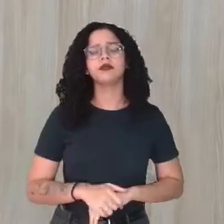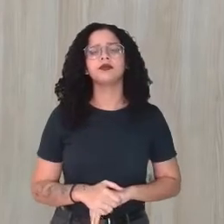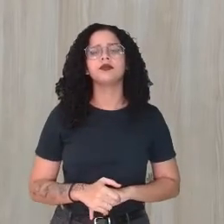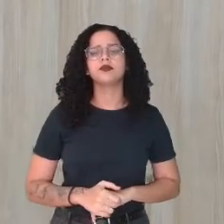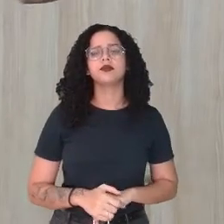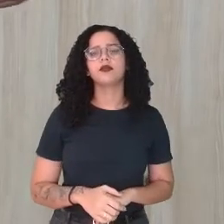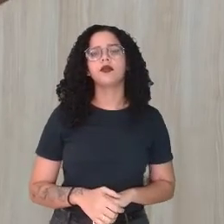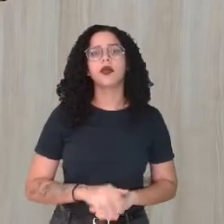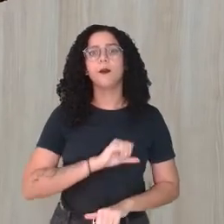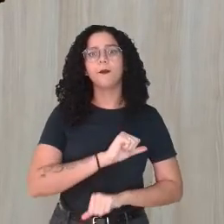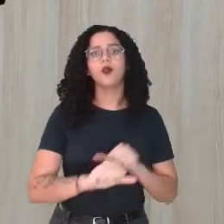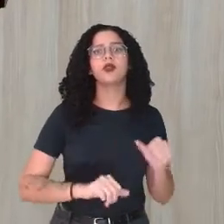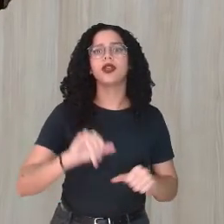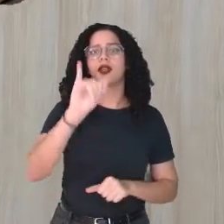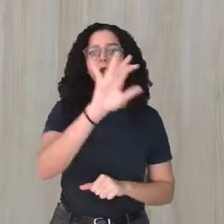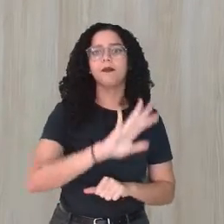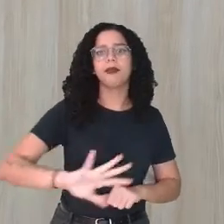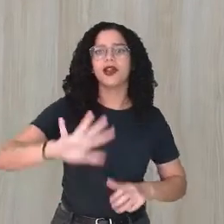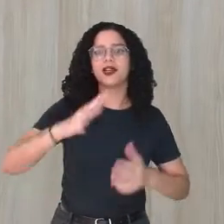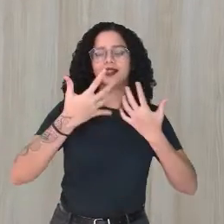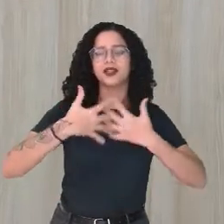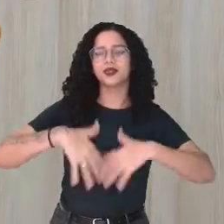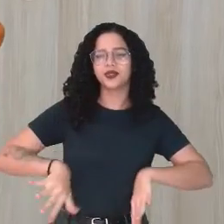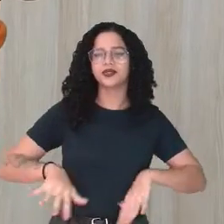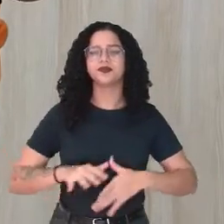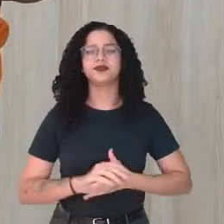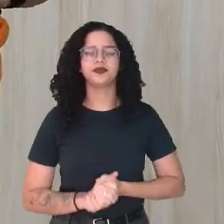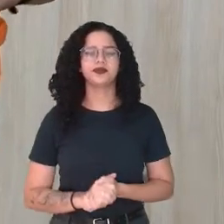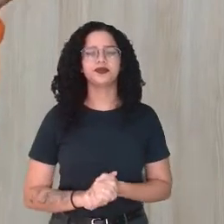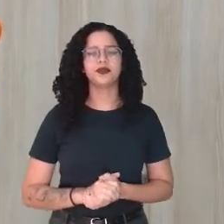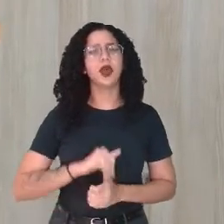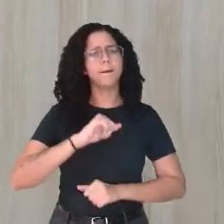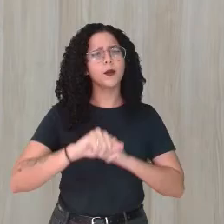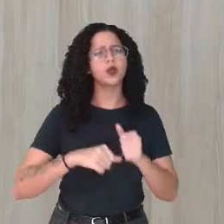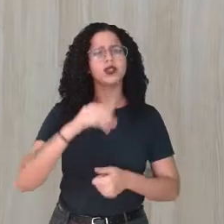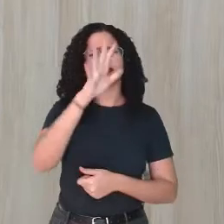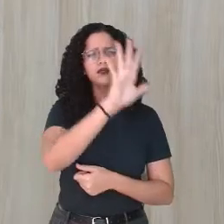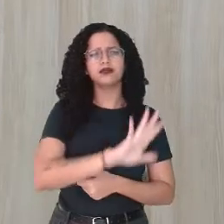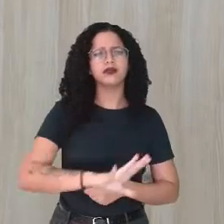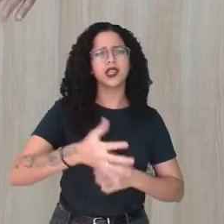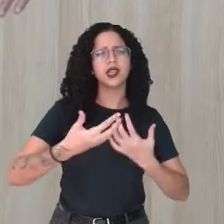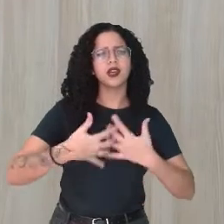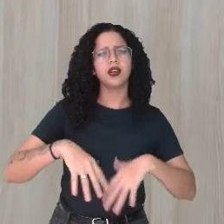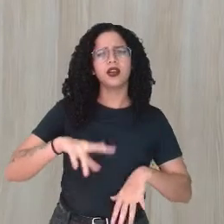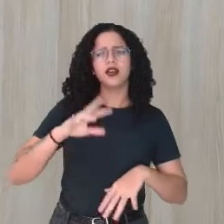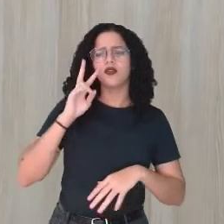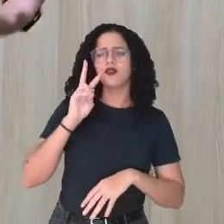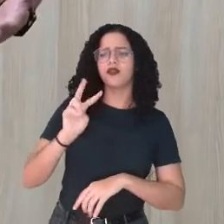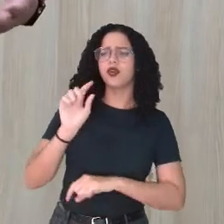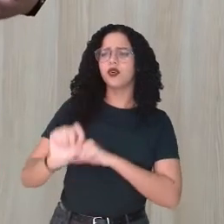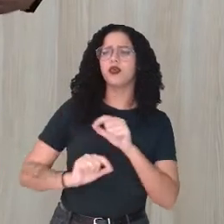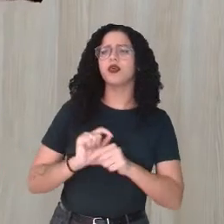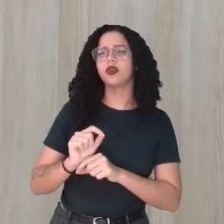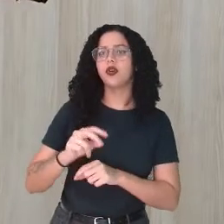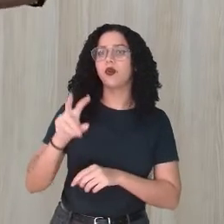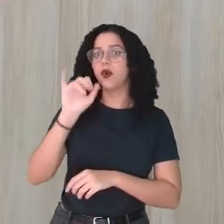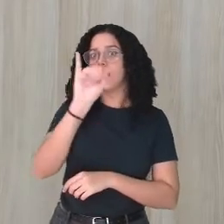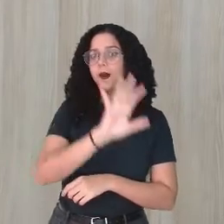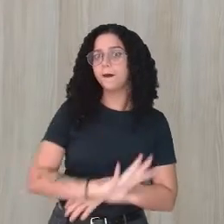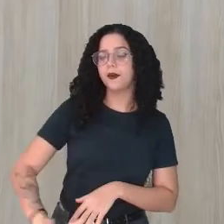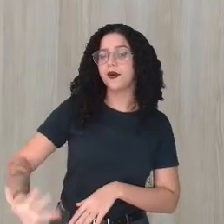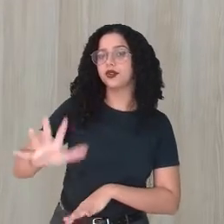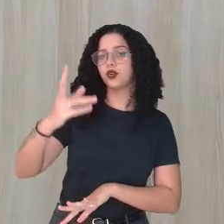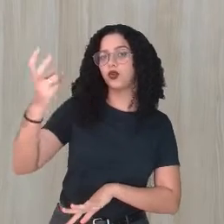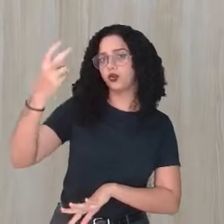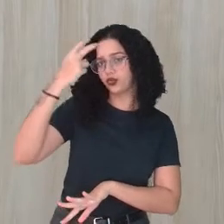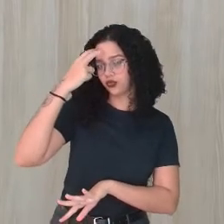da paisagem natural. Né? Essa mudança da paisagem natural vai trazer para a gente o quê? Uma paisagem cultural. Portanto,